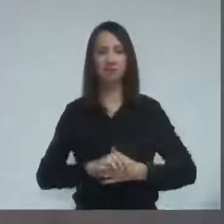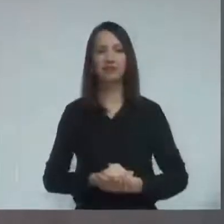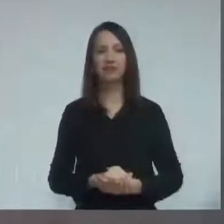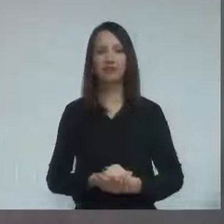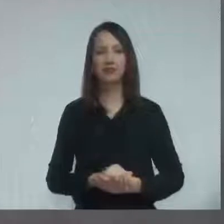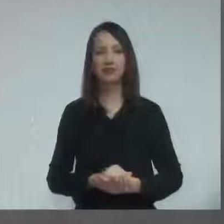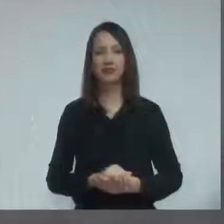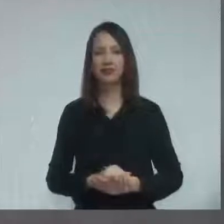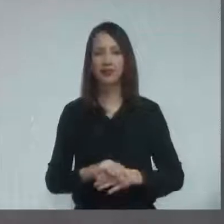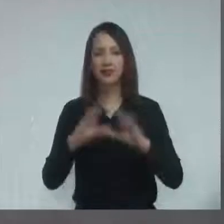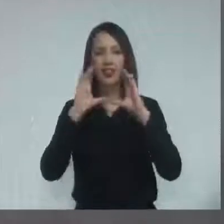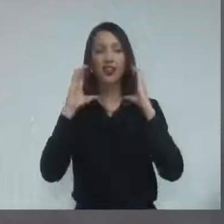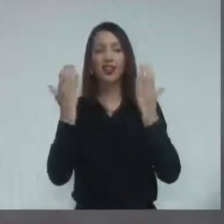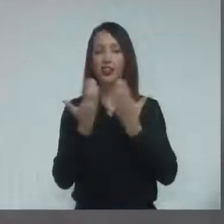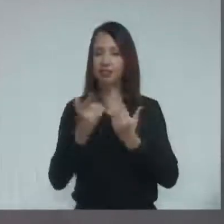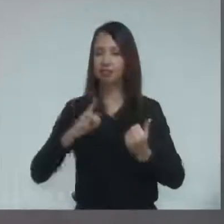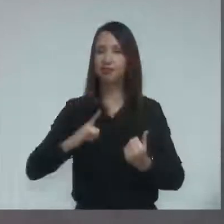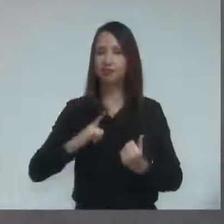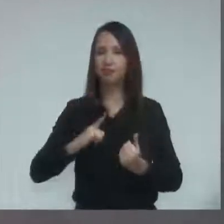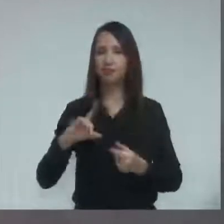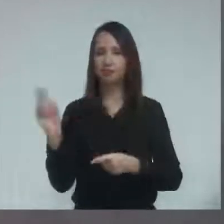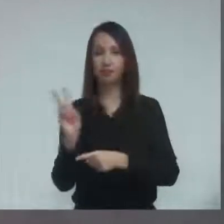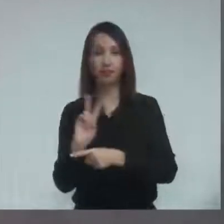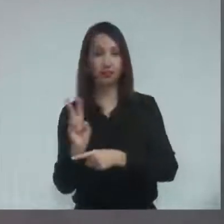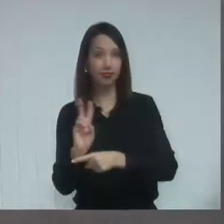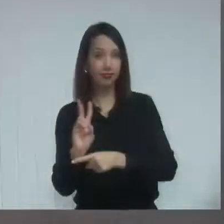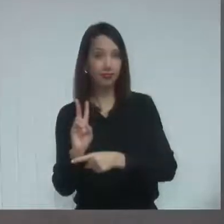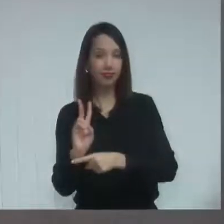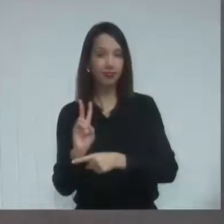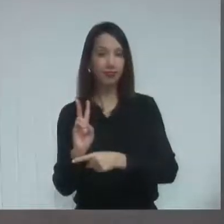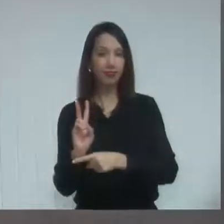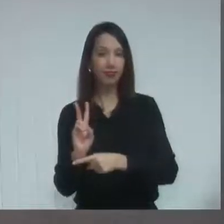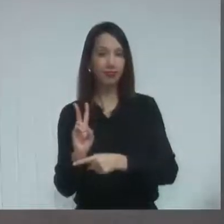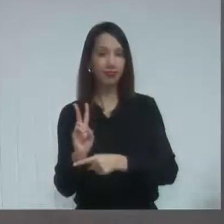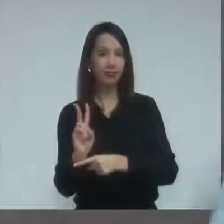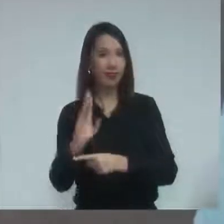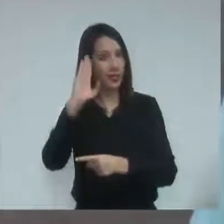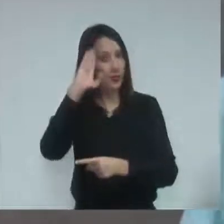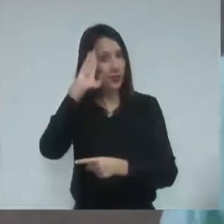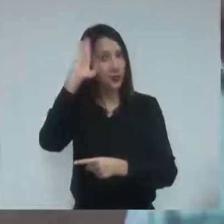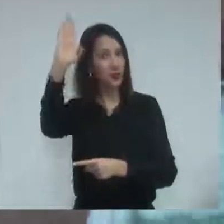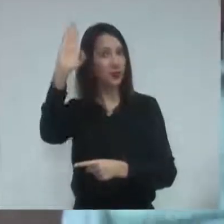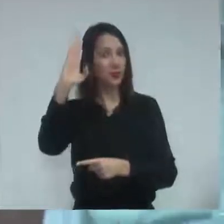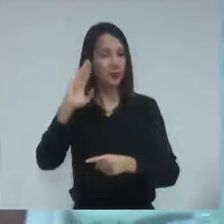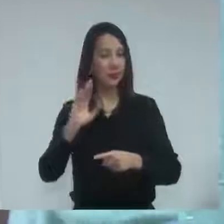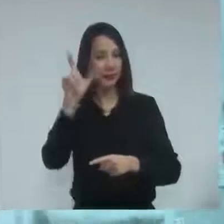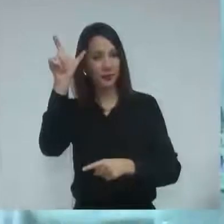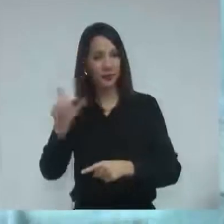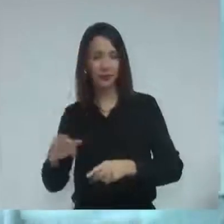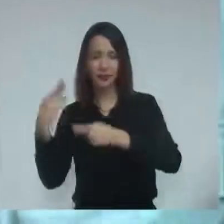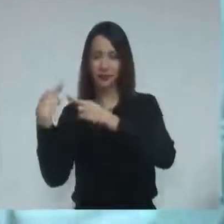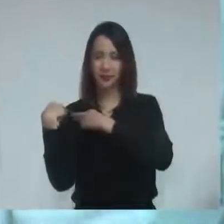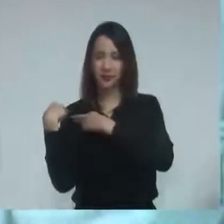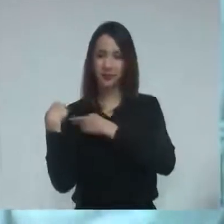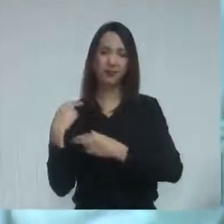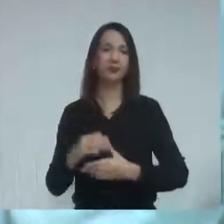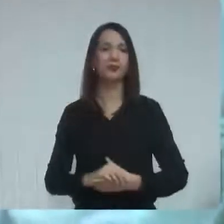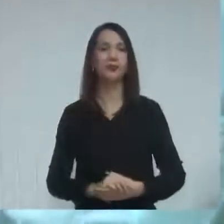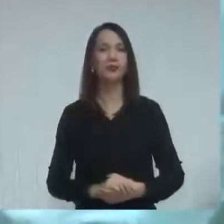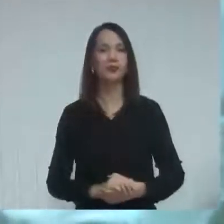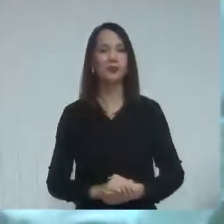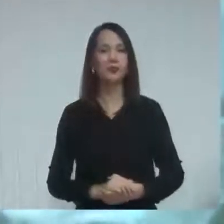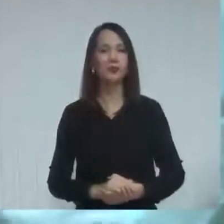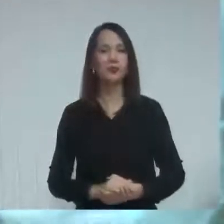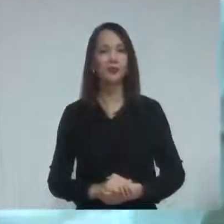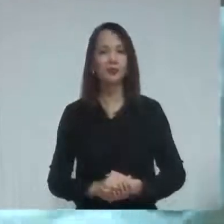A Câmara, ela tem o papel de fiscalizar, é o seu principal papel. Ela tem o papel